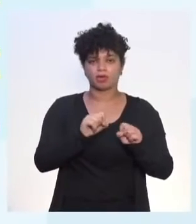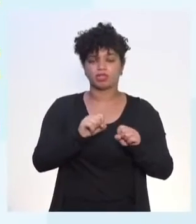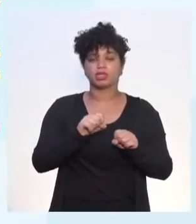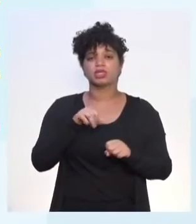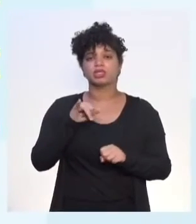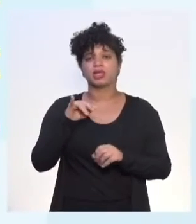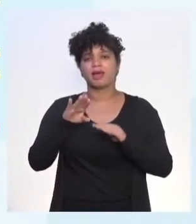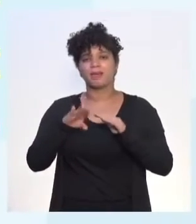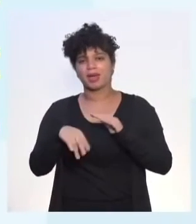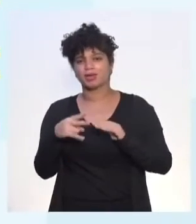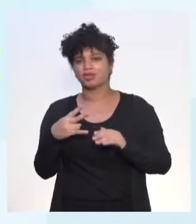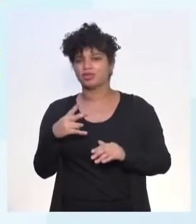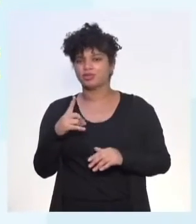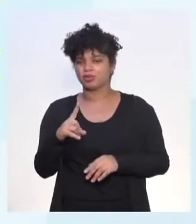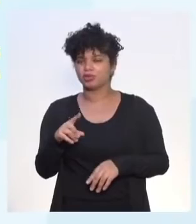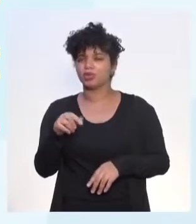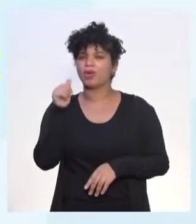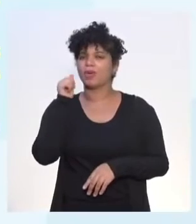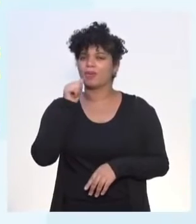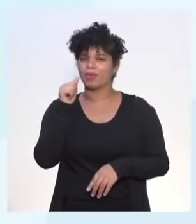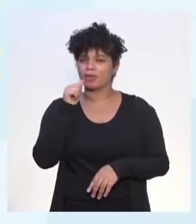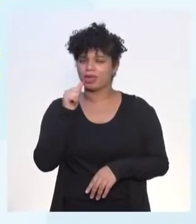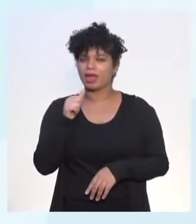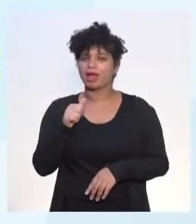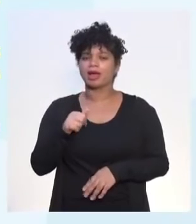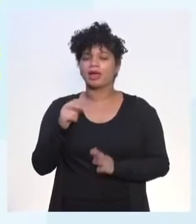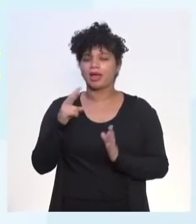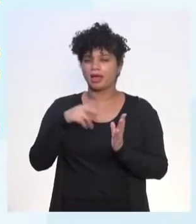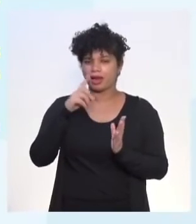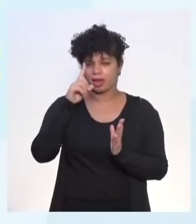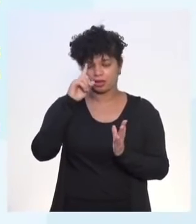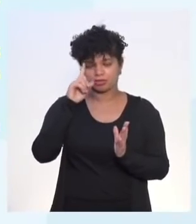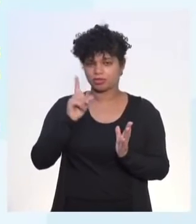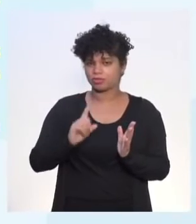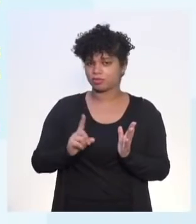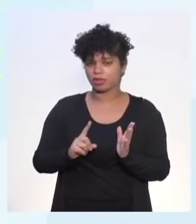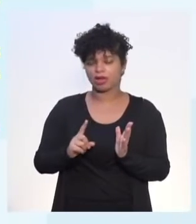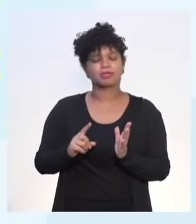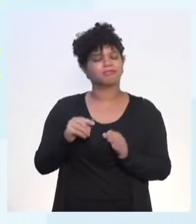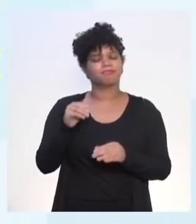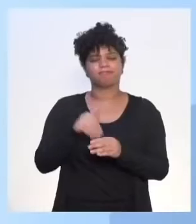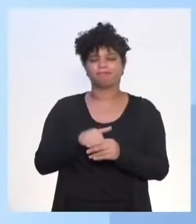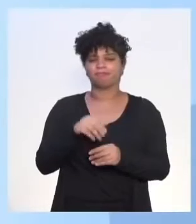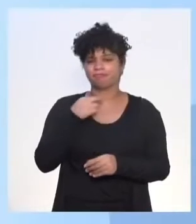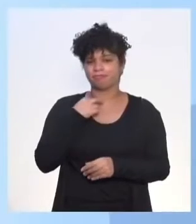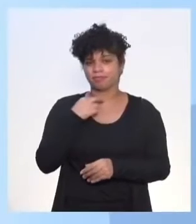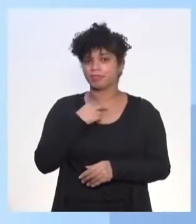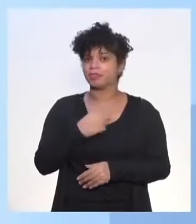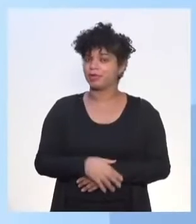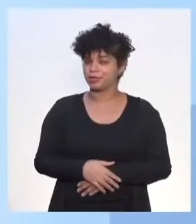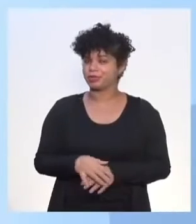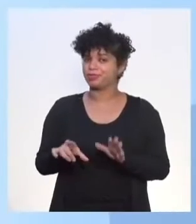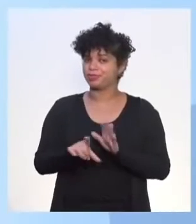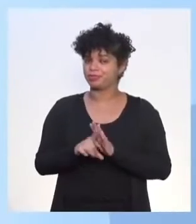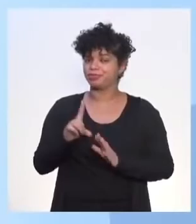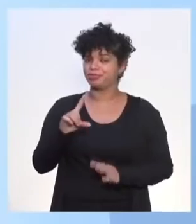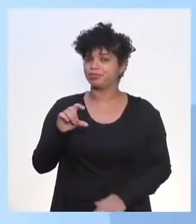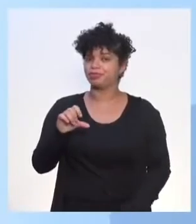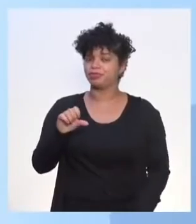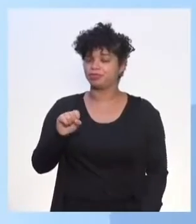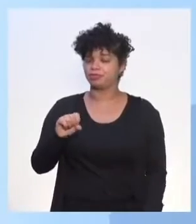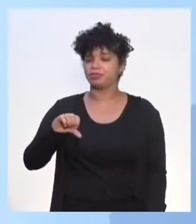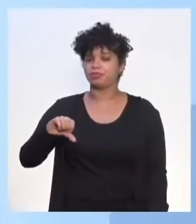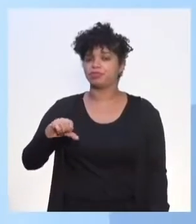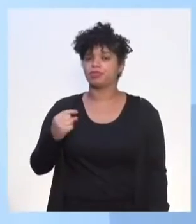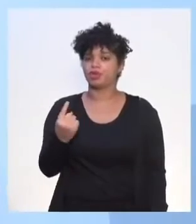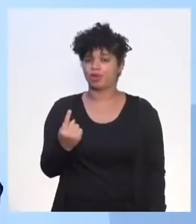Então, nós temos aí uma república, mas ainda não temos direitos universais